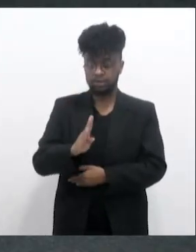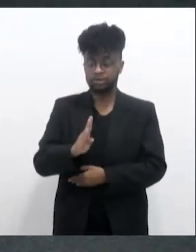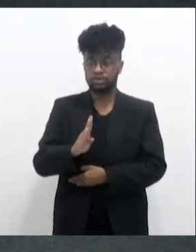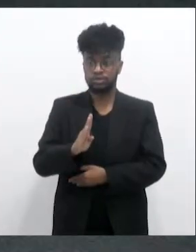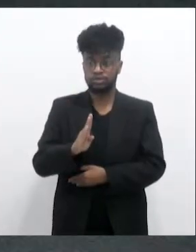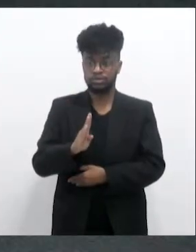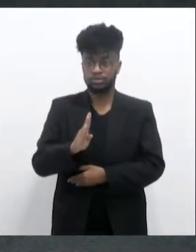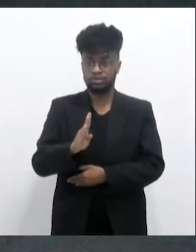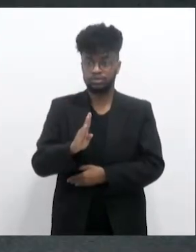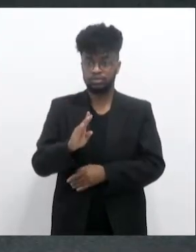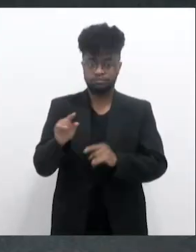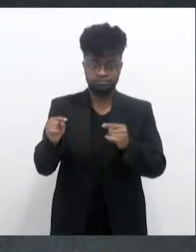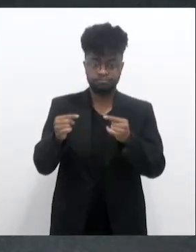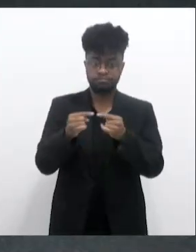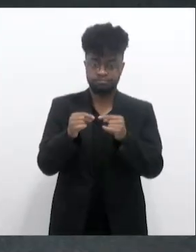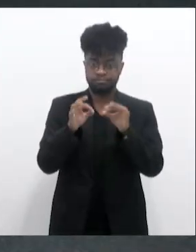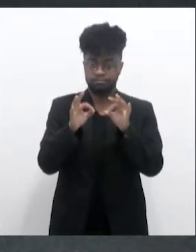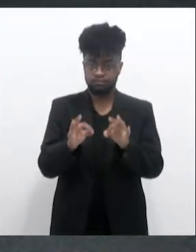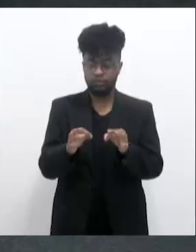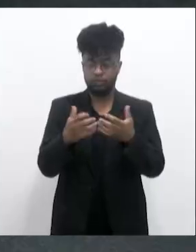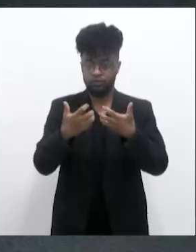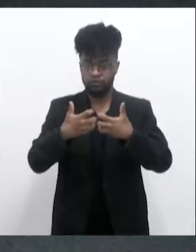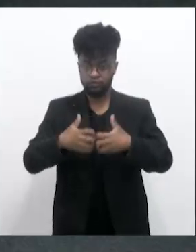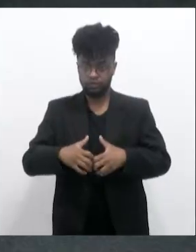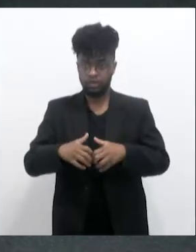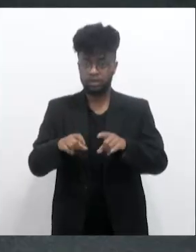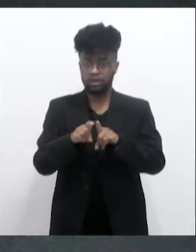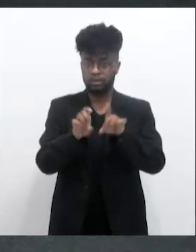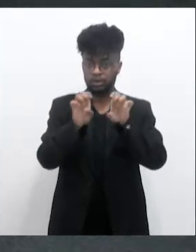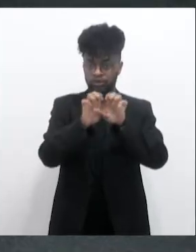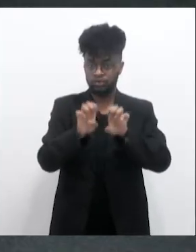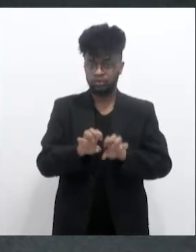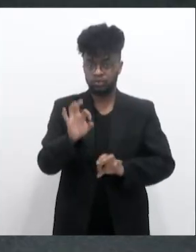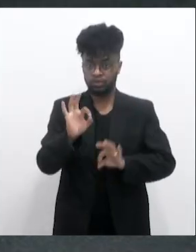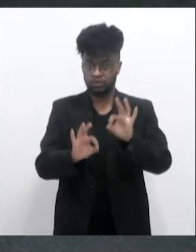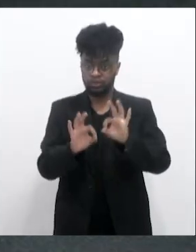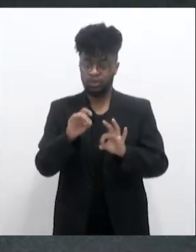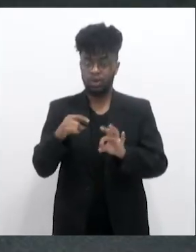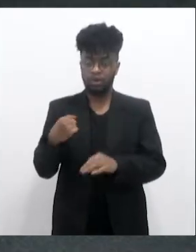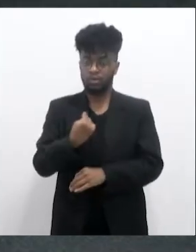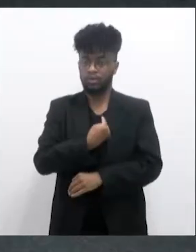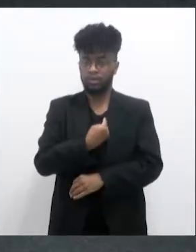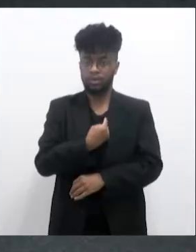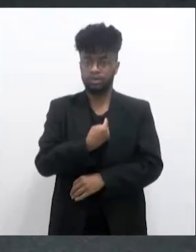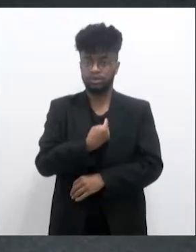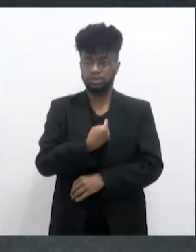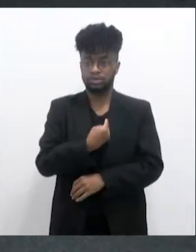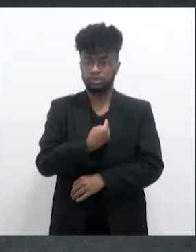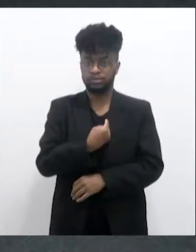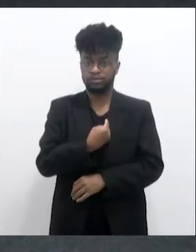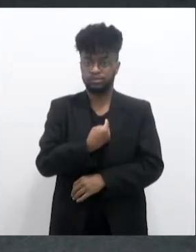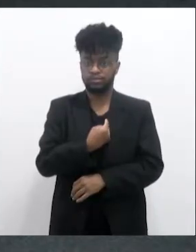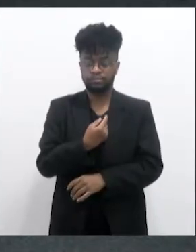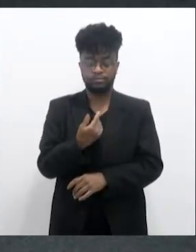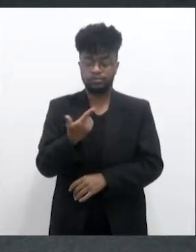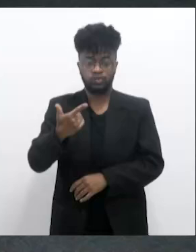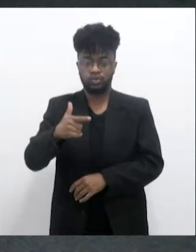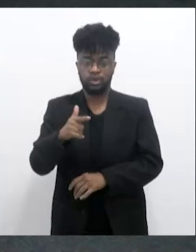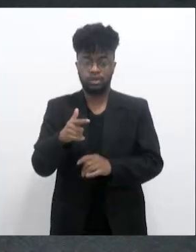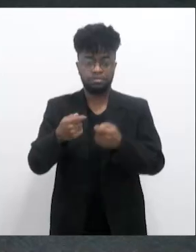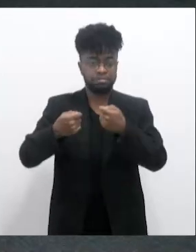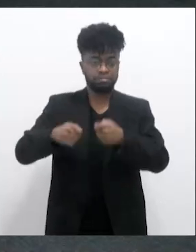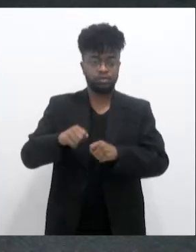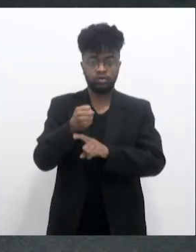torna viável, então, e estruturado, a gente não tem a necessidade social e